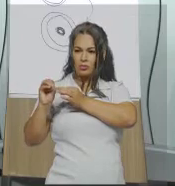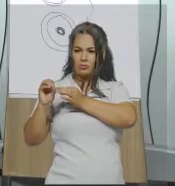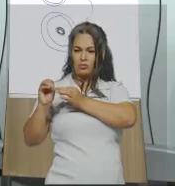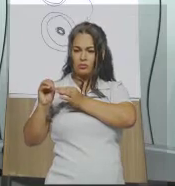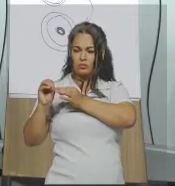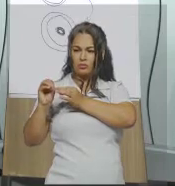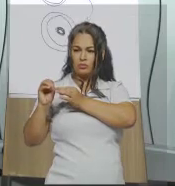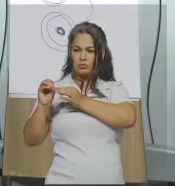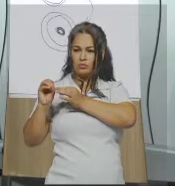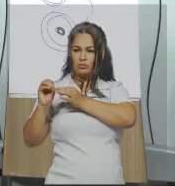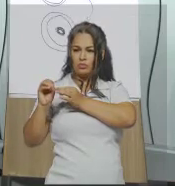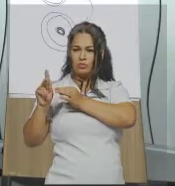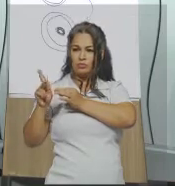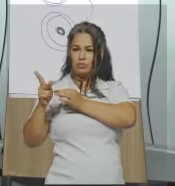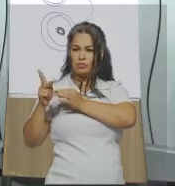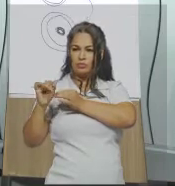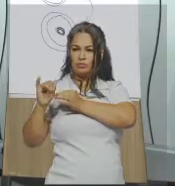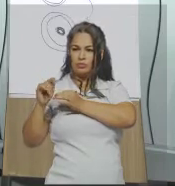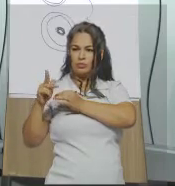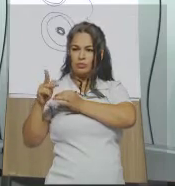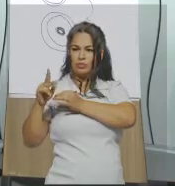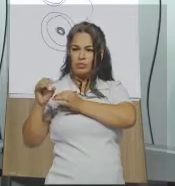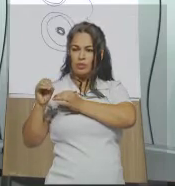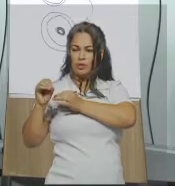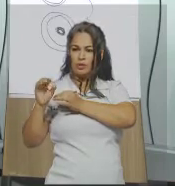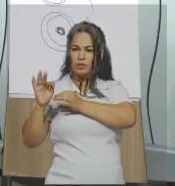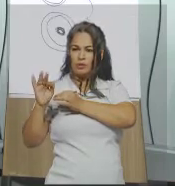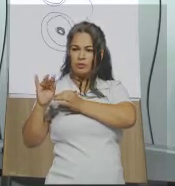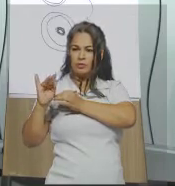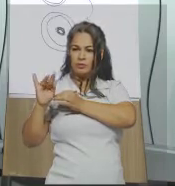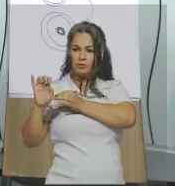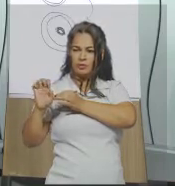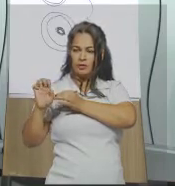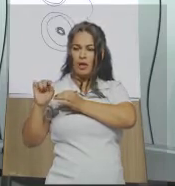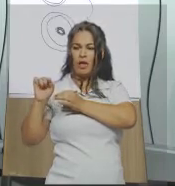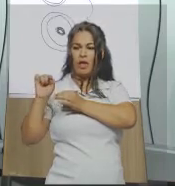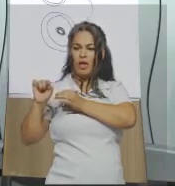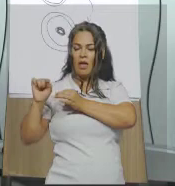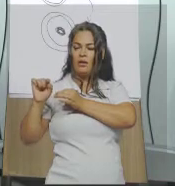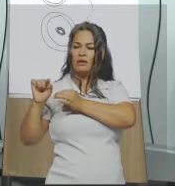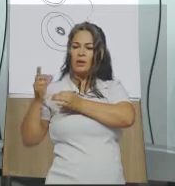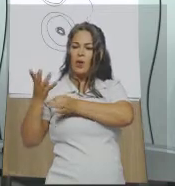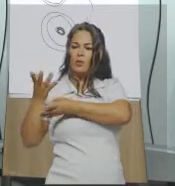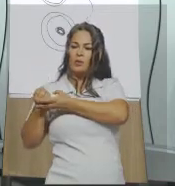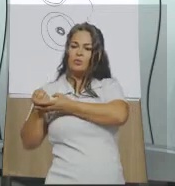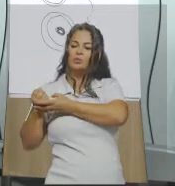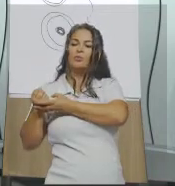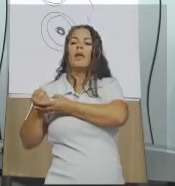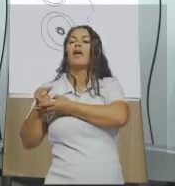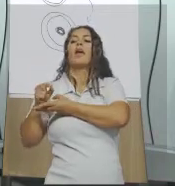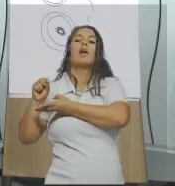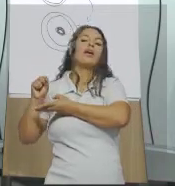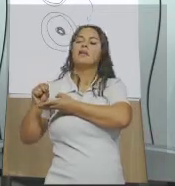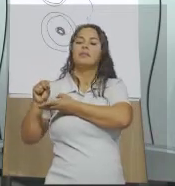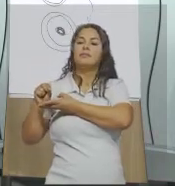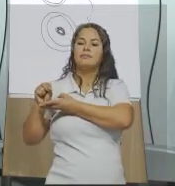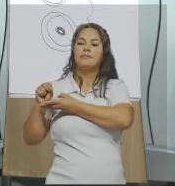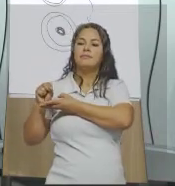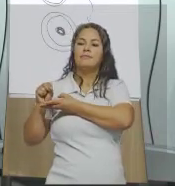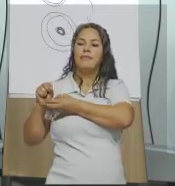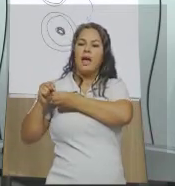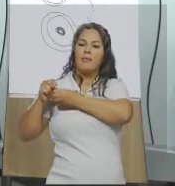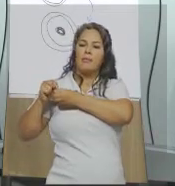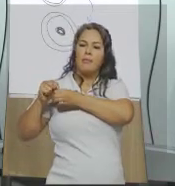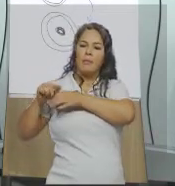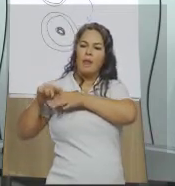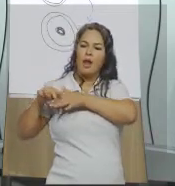próximo com o hipotálamo, e nessa neurohipófise vai ser armazenado esses 2 hormônios, E aí essa neurohipófise é que vai